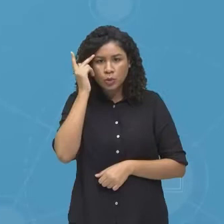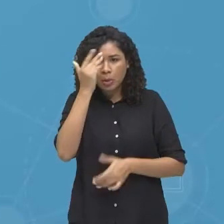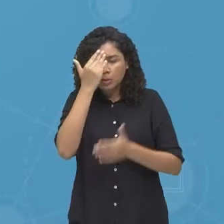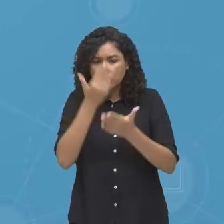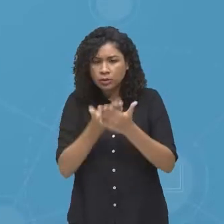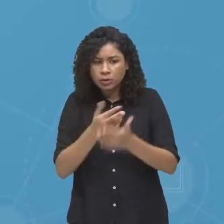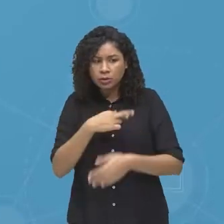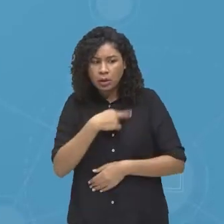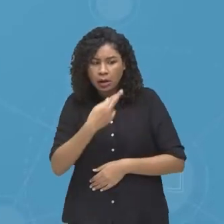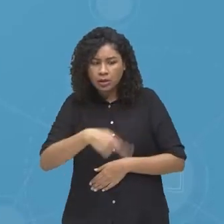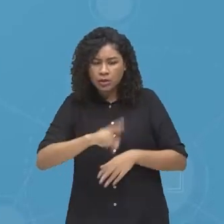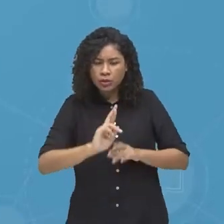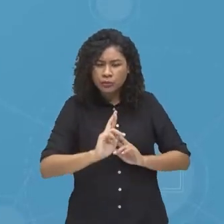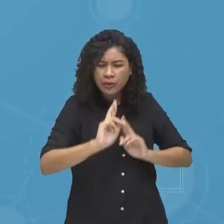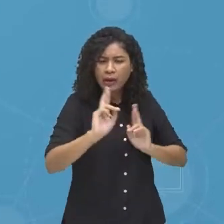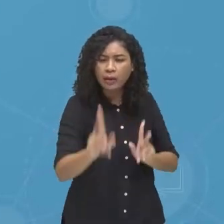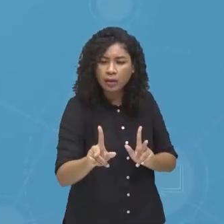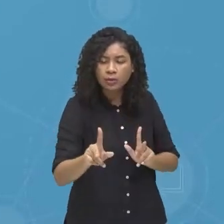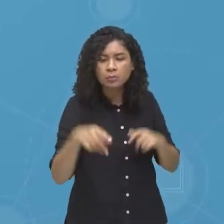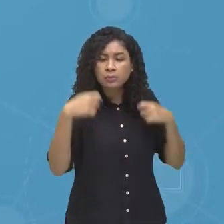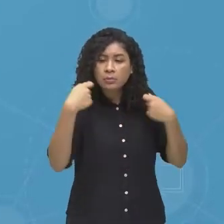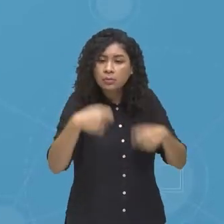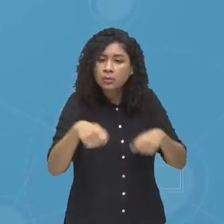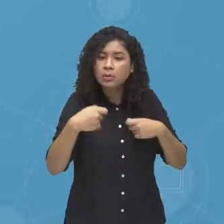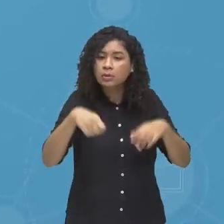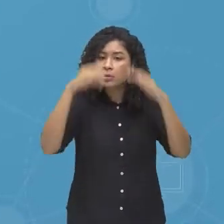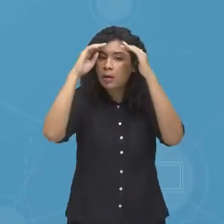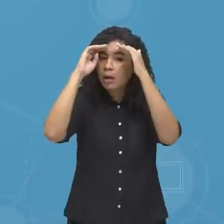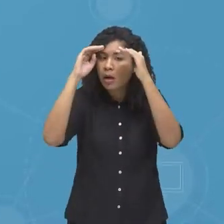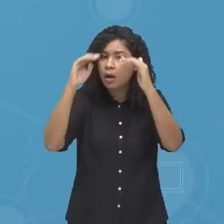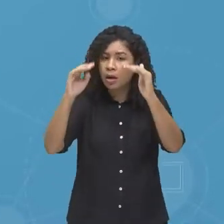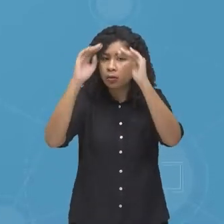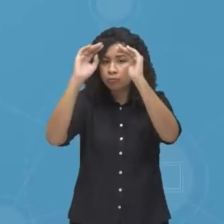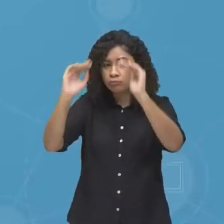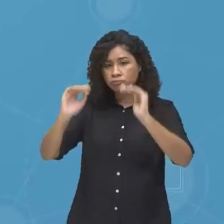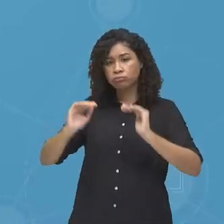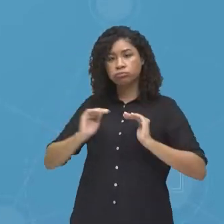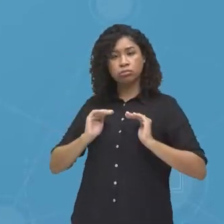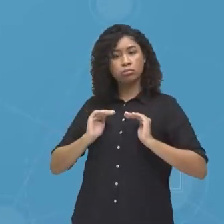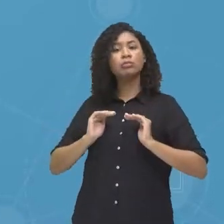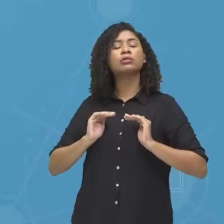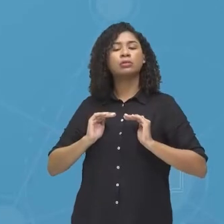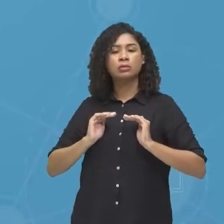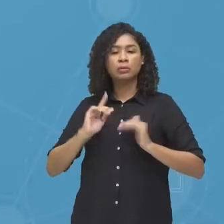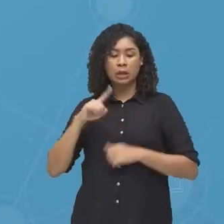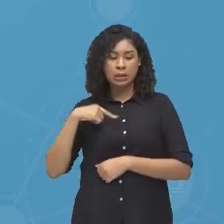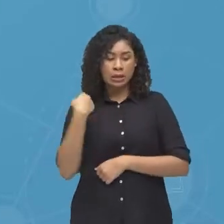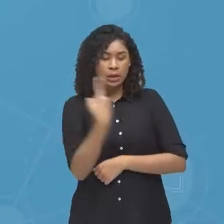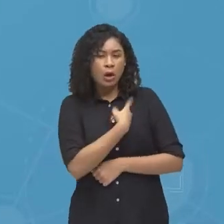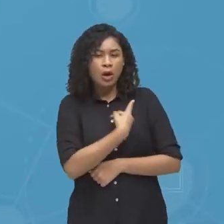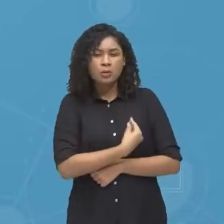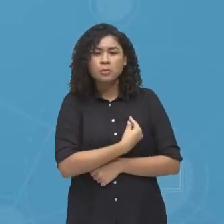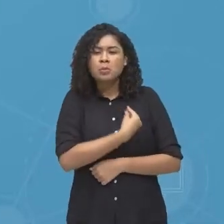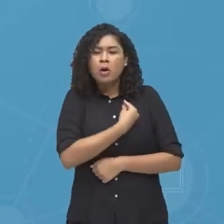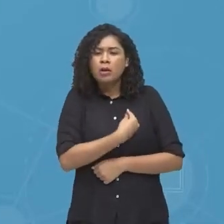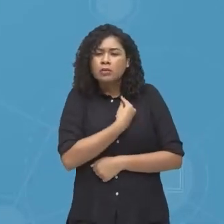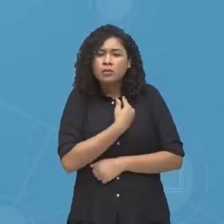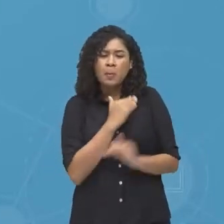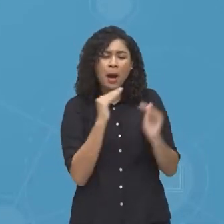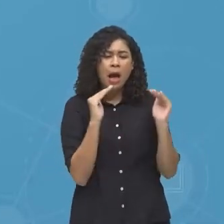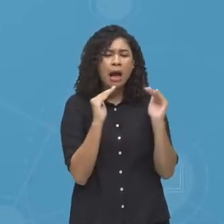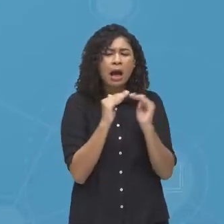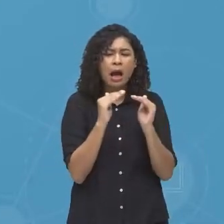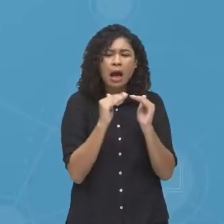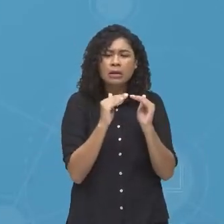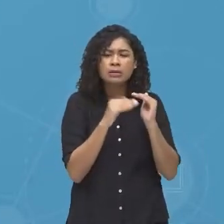Afinal das contas, todos nós fazemos parte de uma grande casa comum, de um grande